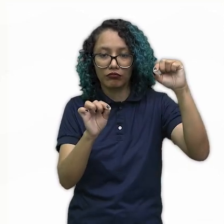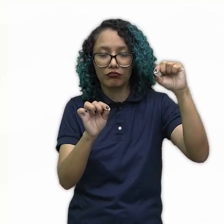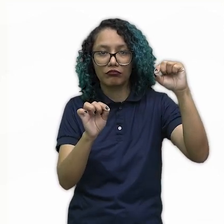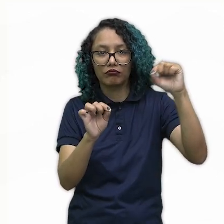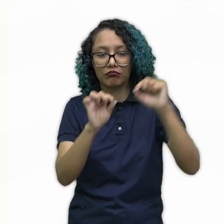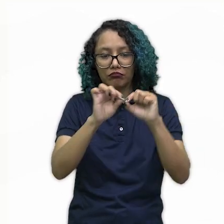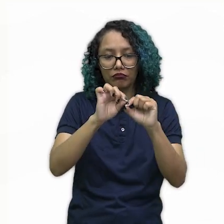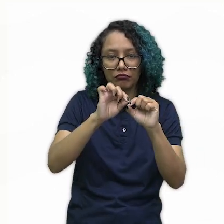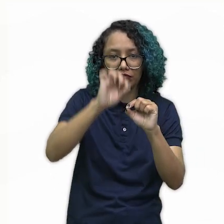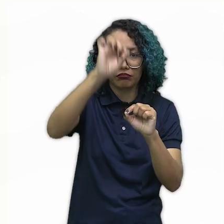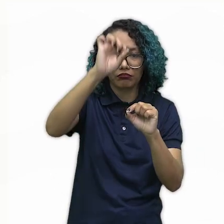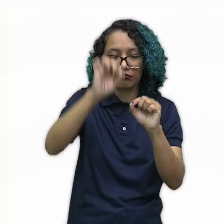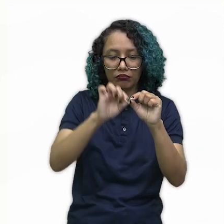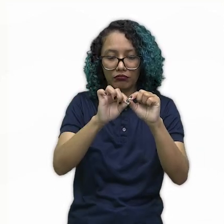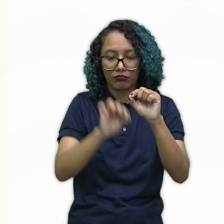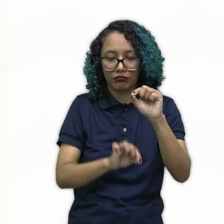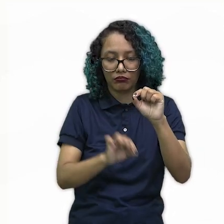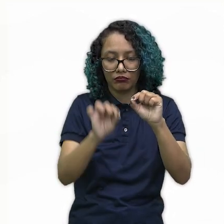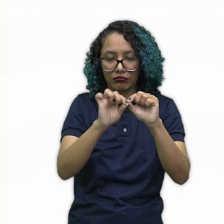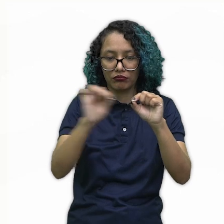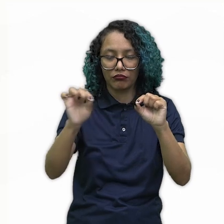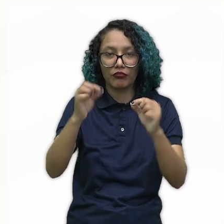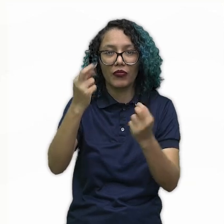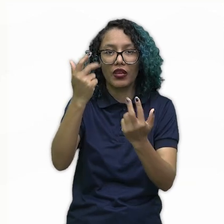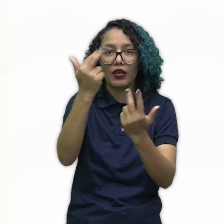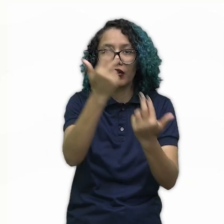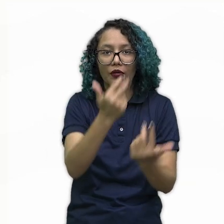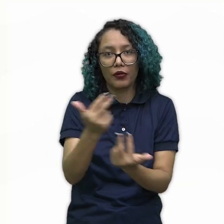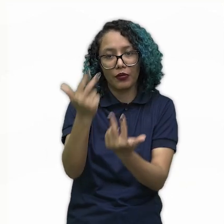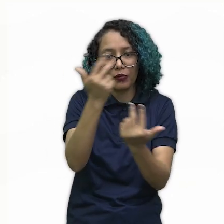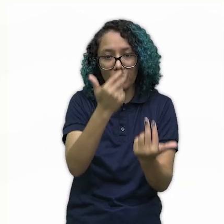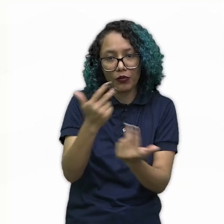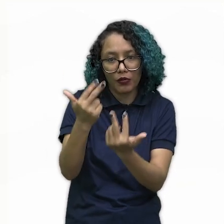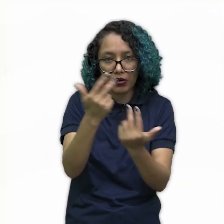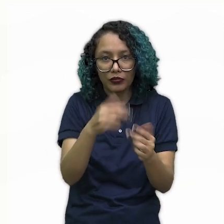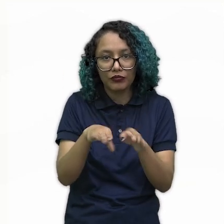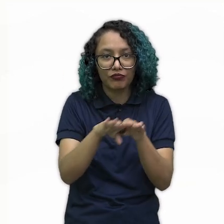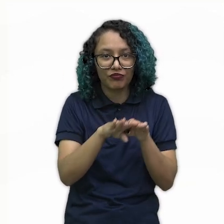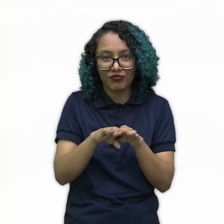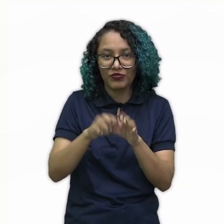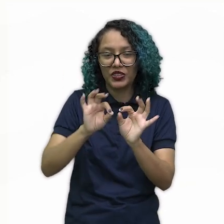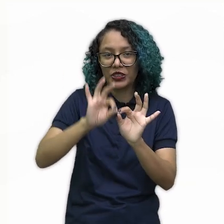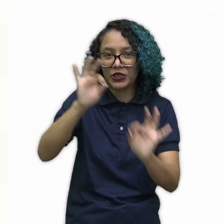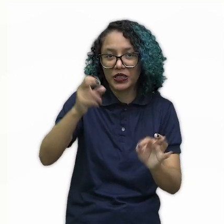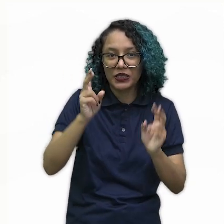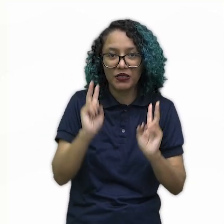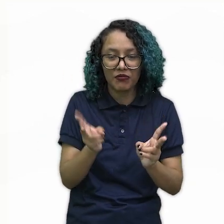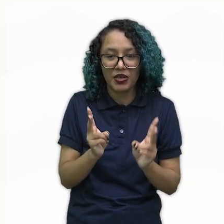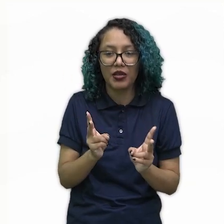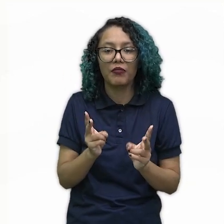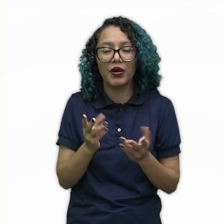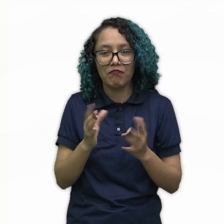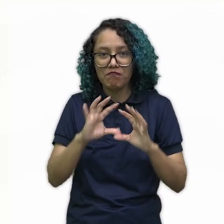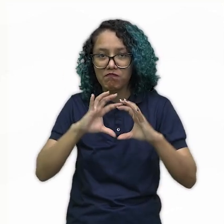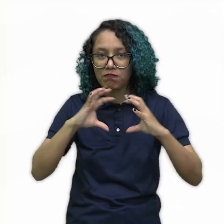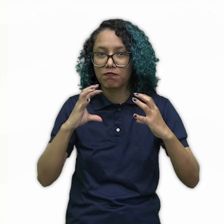daqui para o centro, assim como também vai ser se eu pegar deste lado até o centro. Ok? Ela